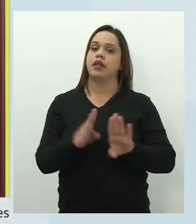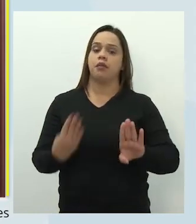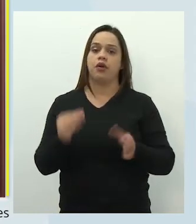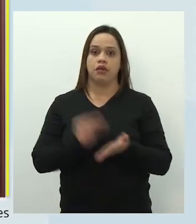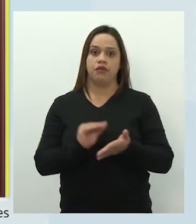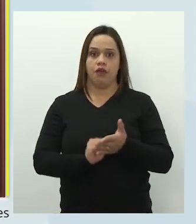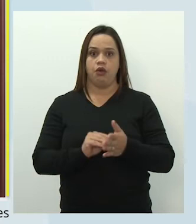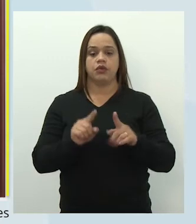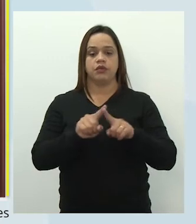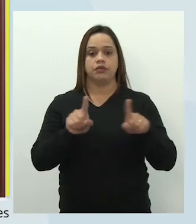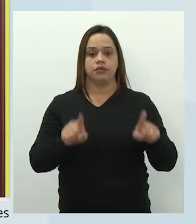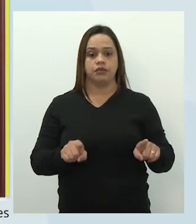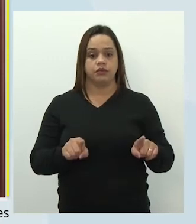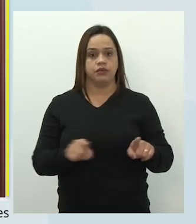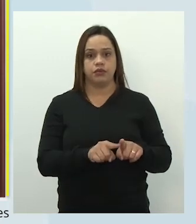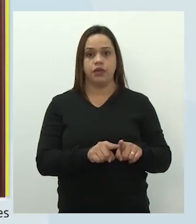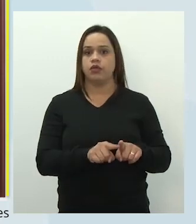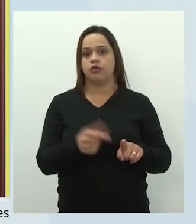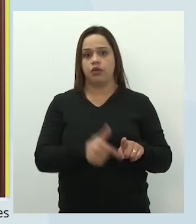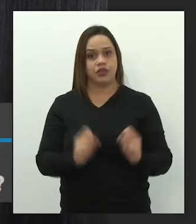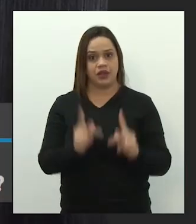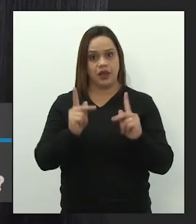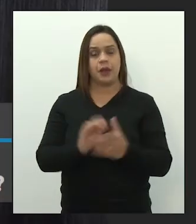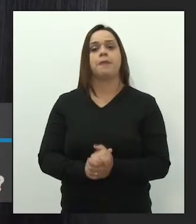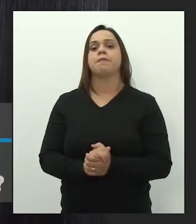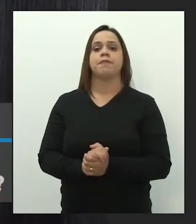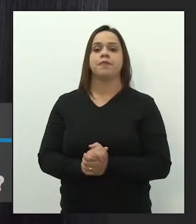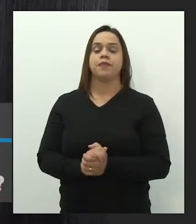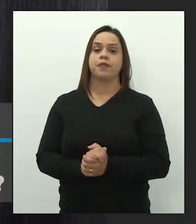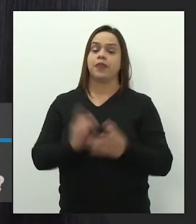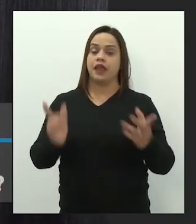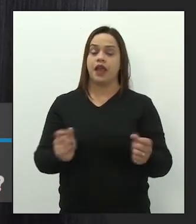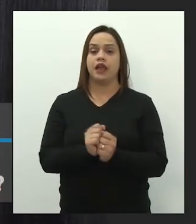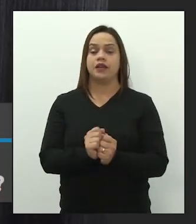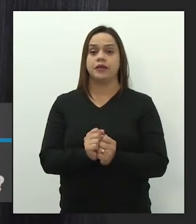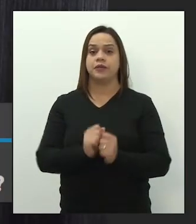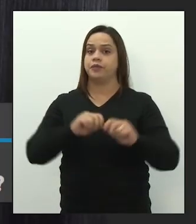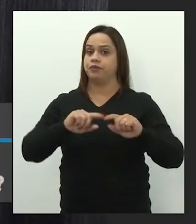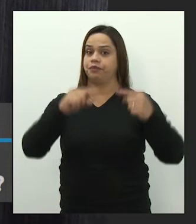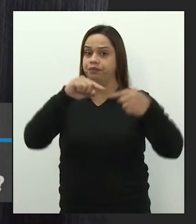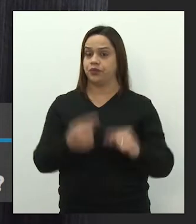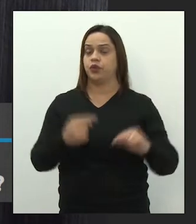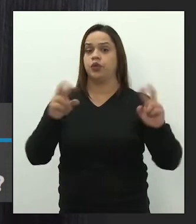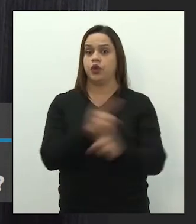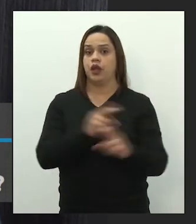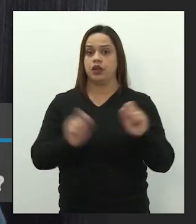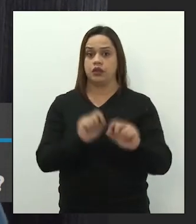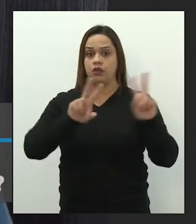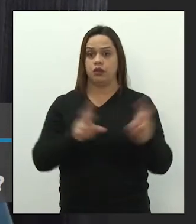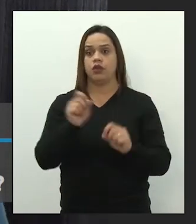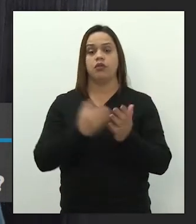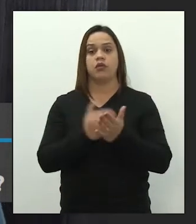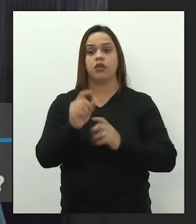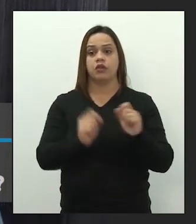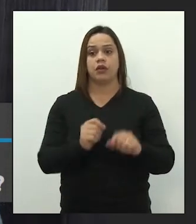Tudo bem? Vamos Tudo lá, bem, gente? Carol. Com relação a isso, a gente vai passar para